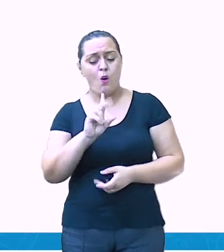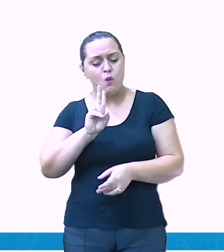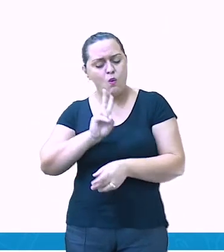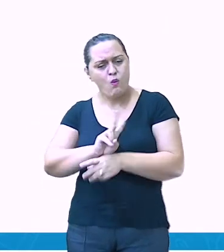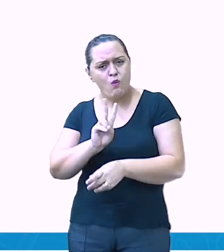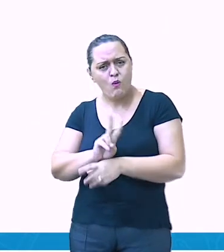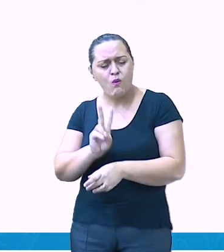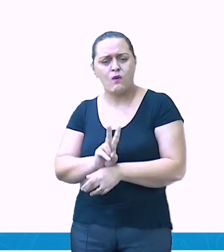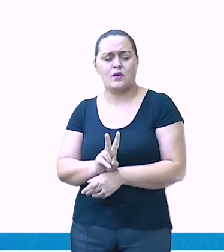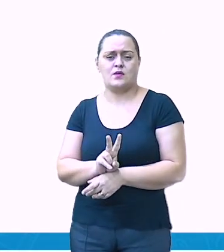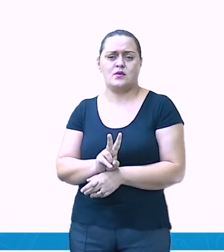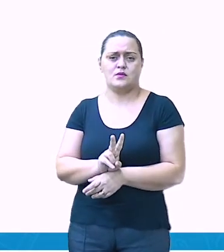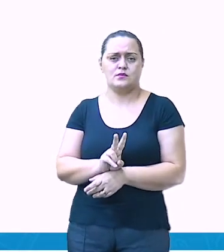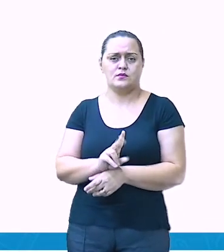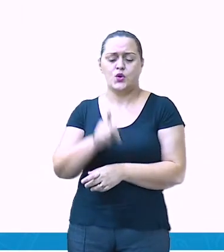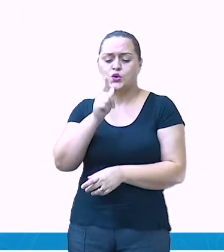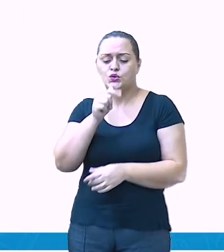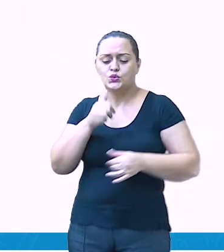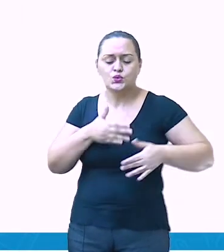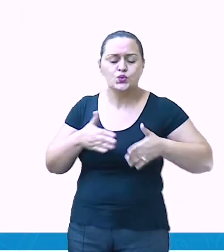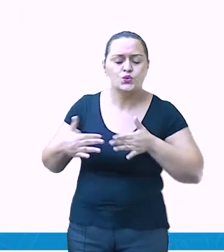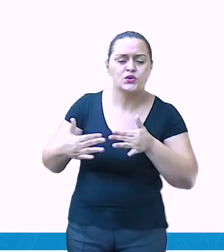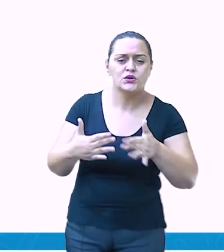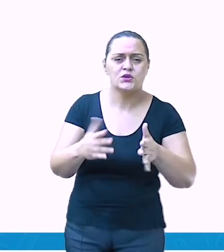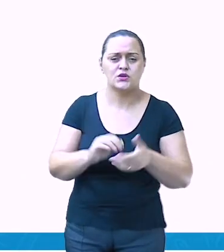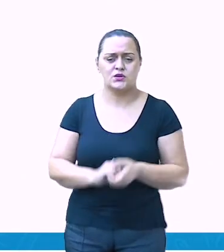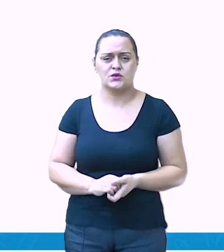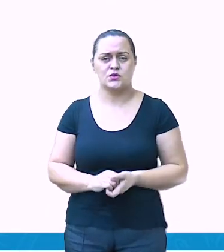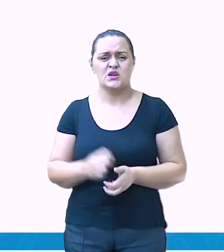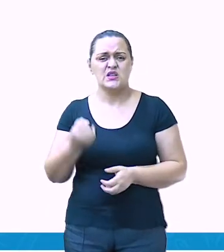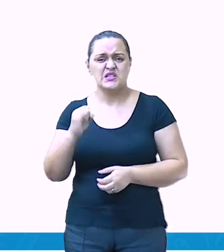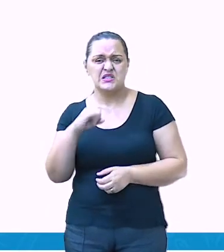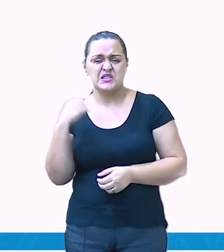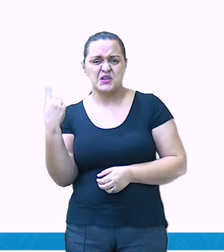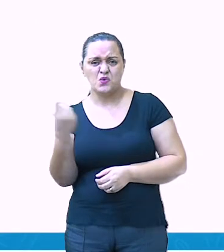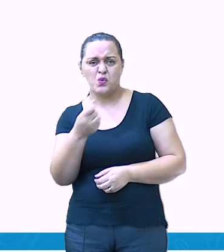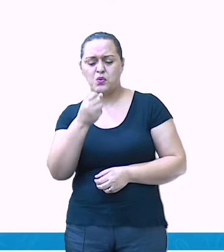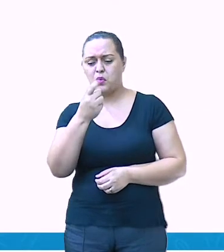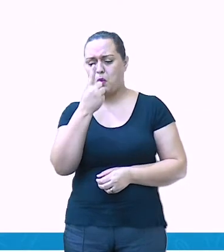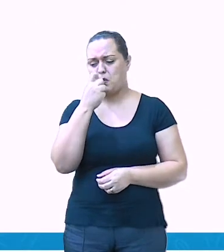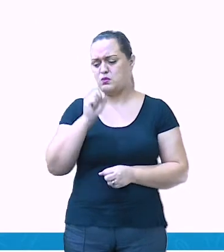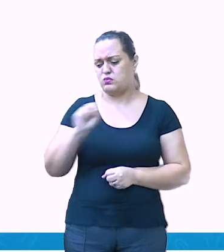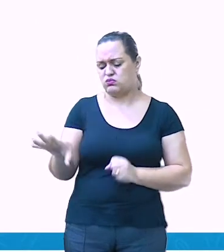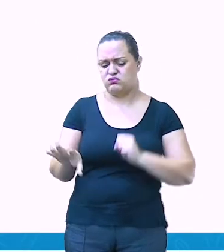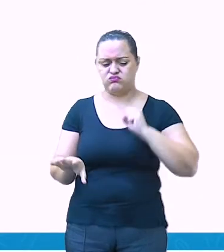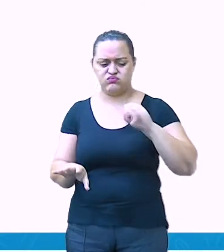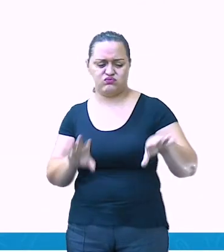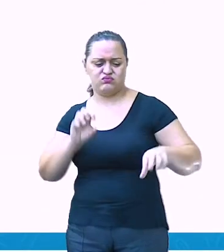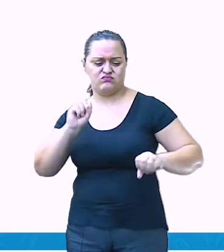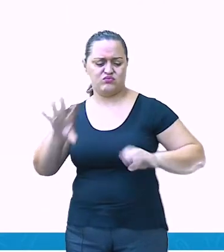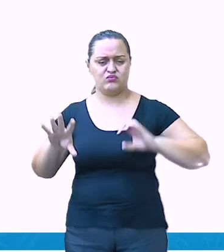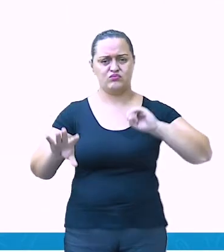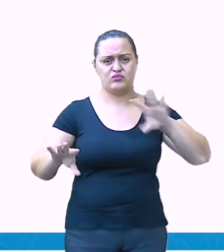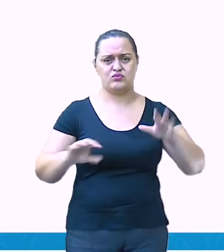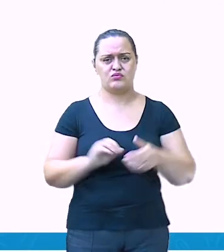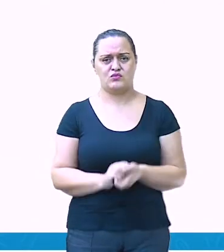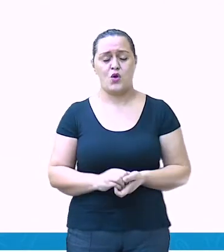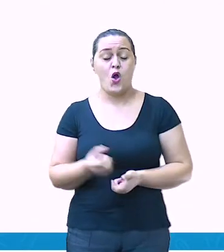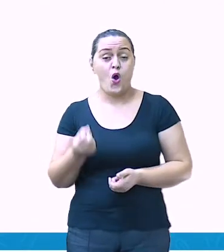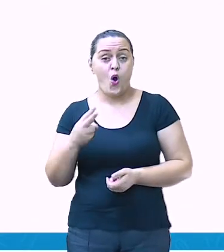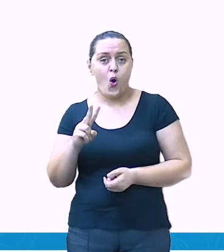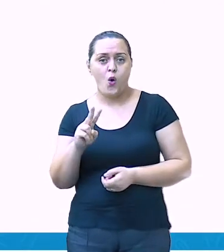causa, né, a assoreação desse rio, quando a mata ciliar ao redor do meu rio ela é totalmente